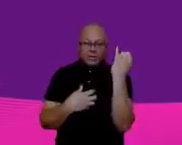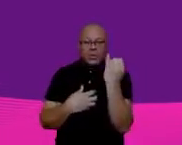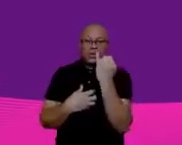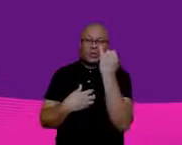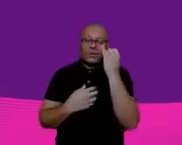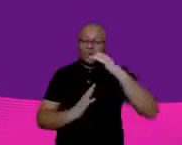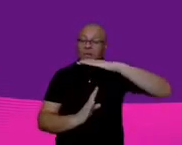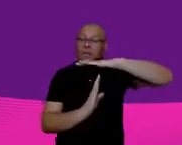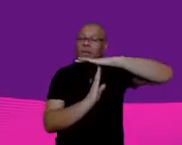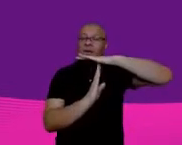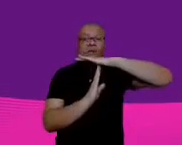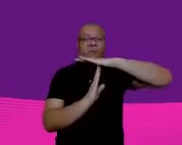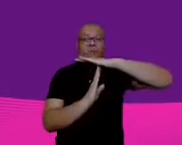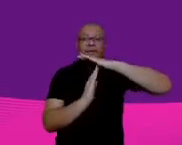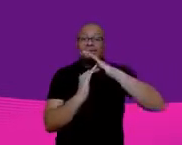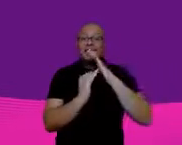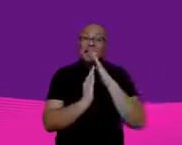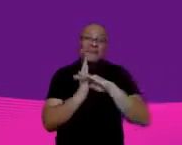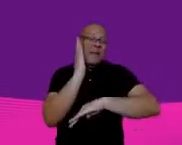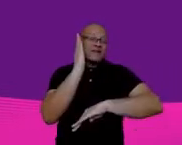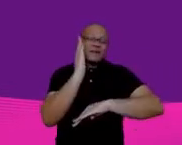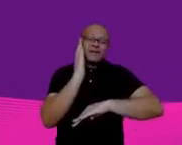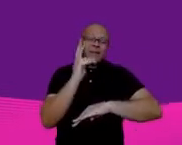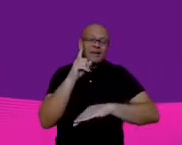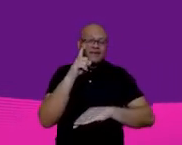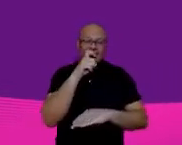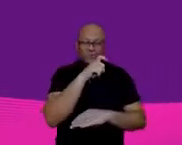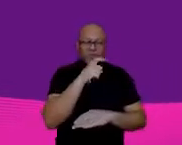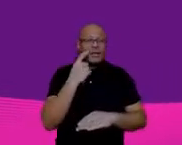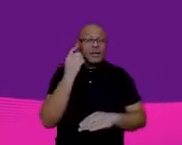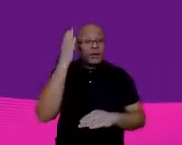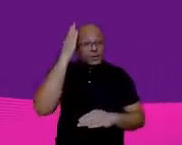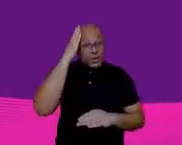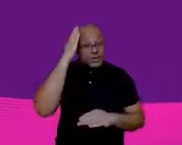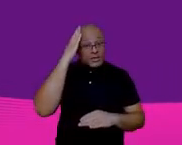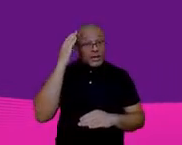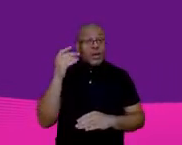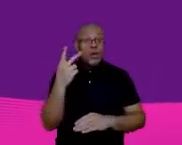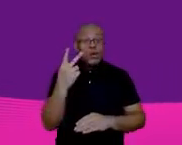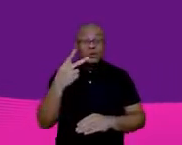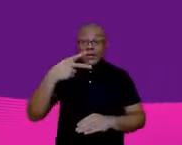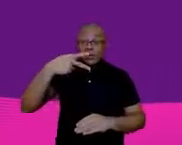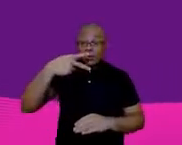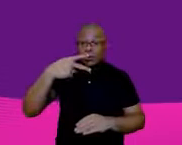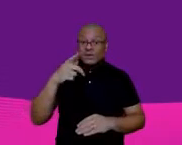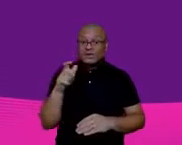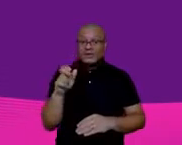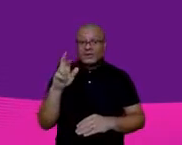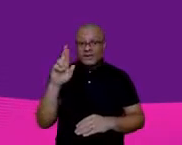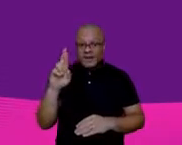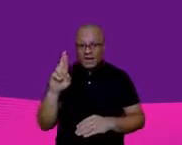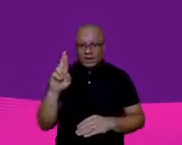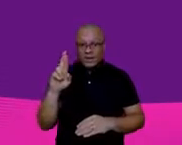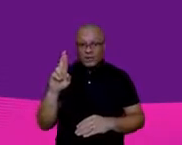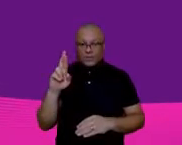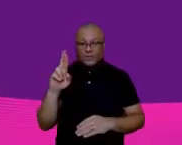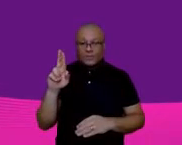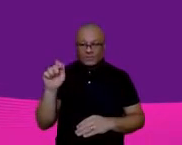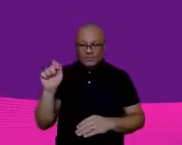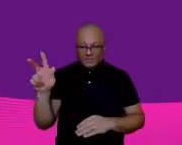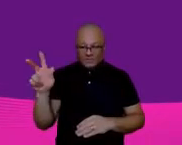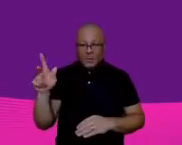eu sei que a minha rotação está a 2 graus externa. E aí nós